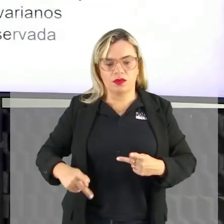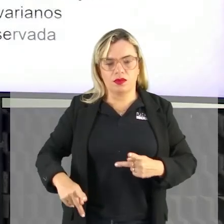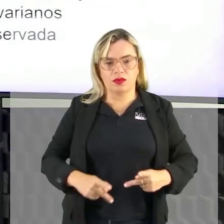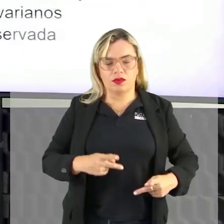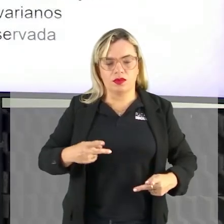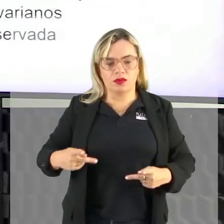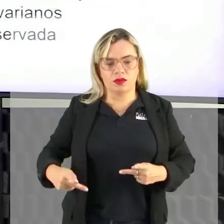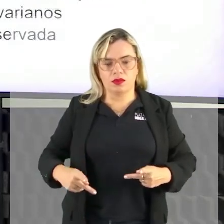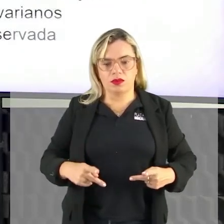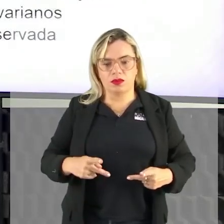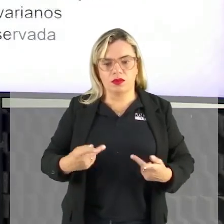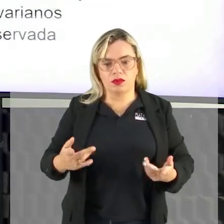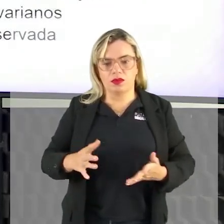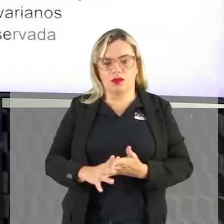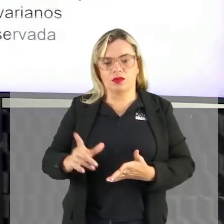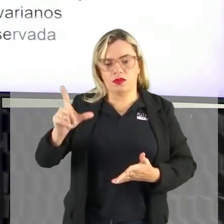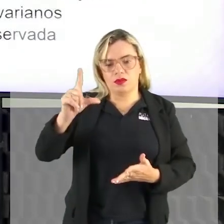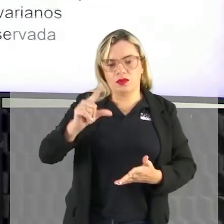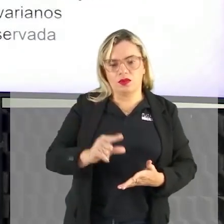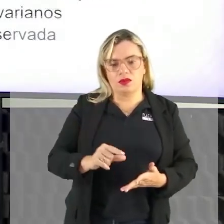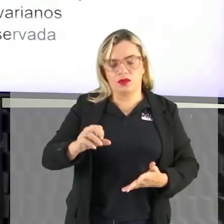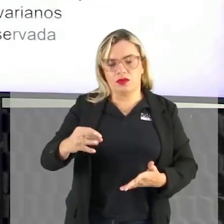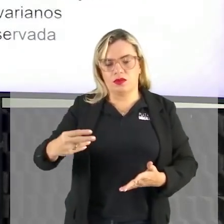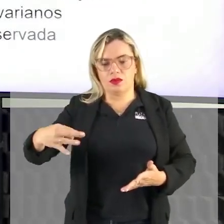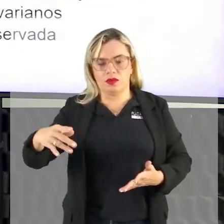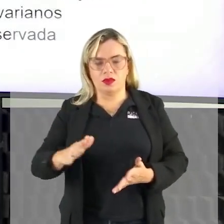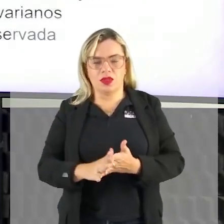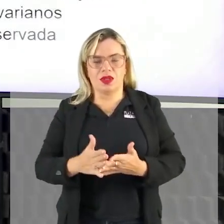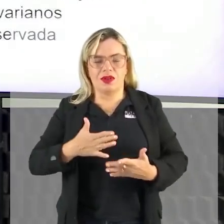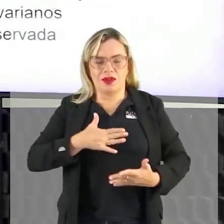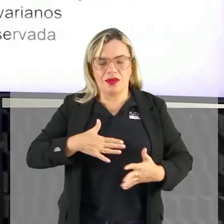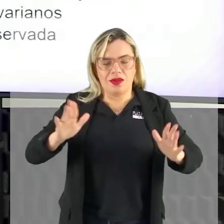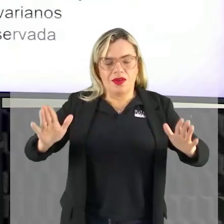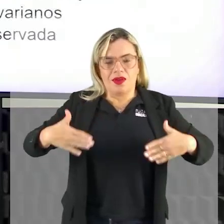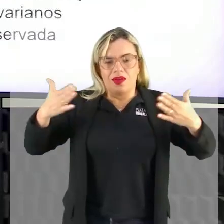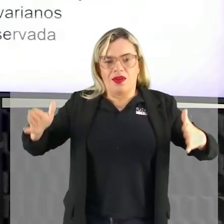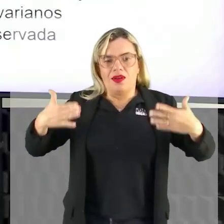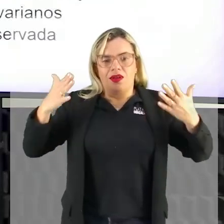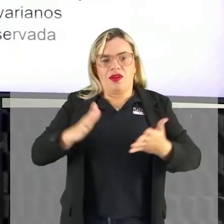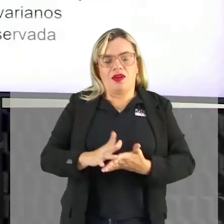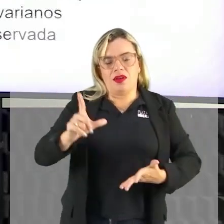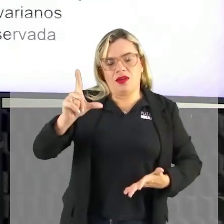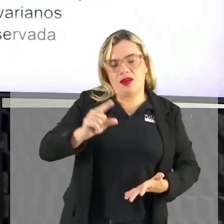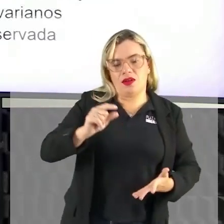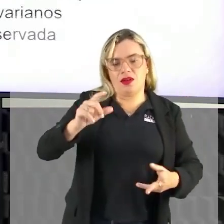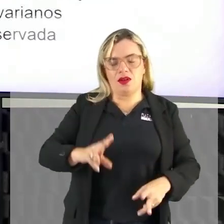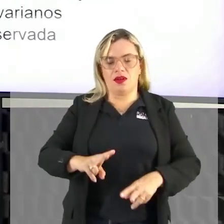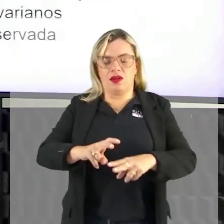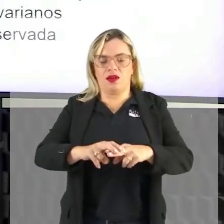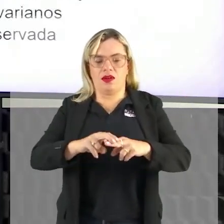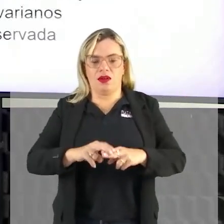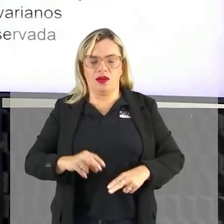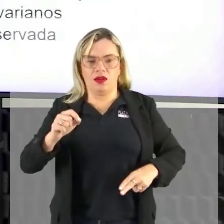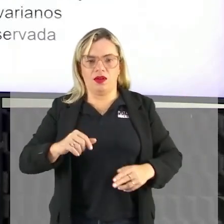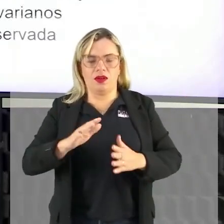Acontece a redução da serotonina, que é o hormônio do prazer, da alegria, da felicidade, por isso que vem essa coisa da alteração do